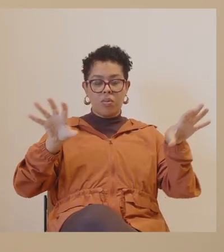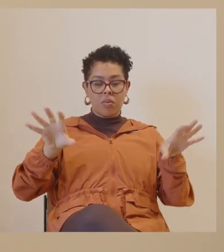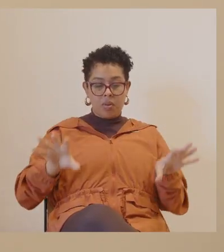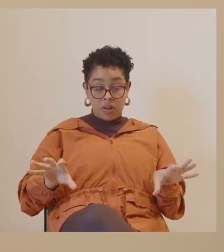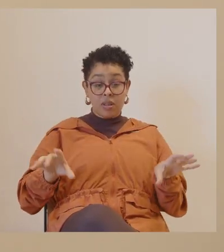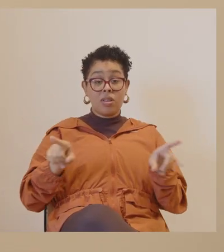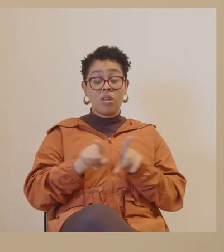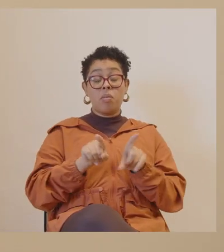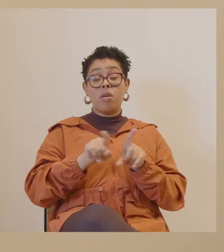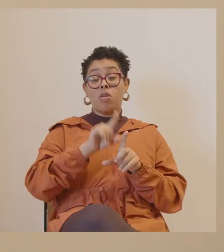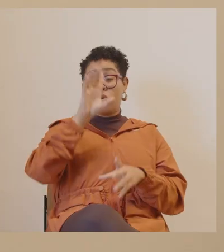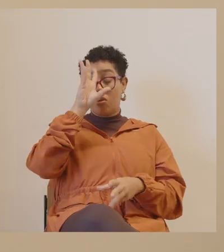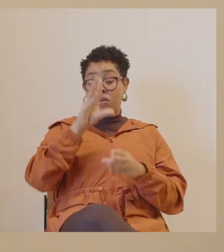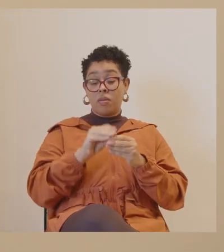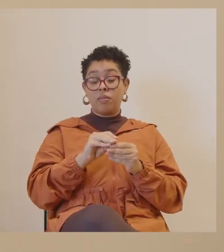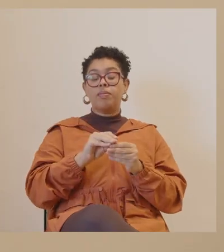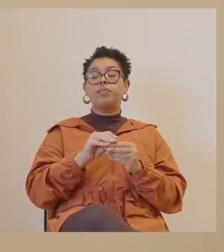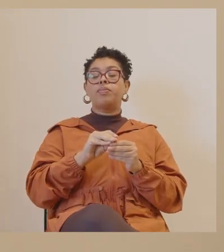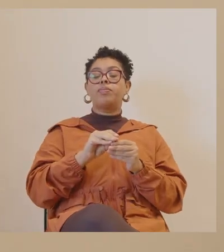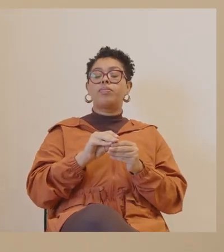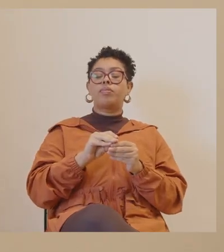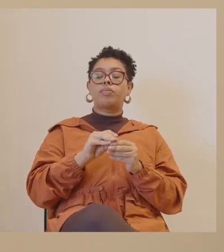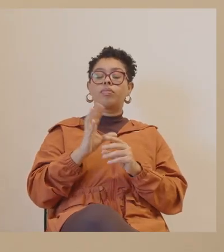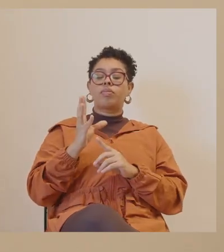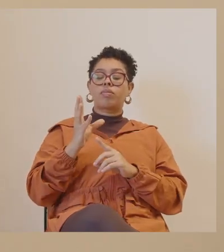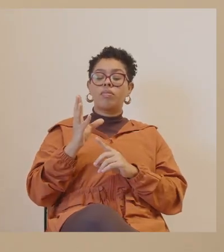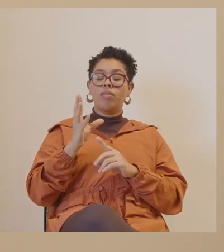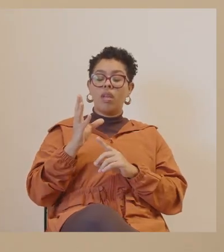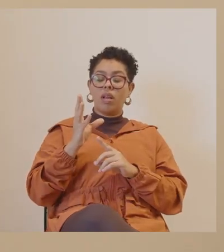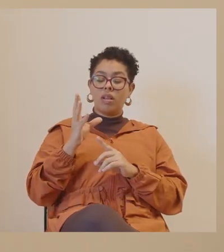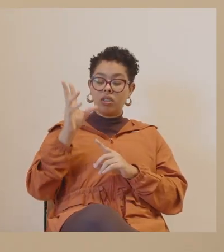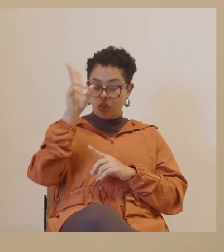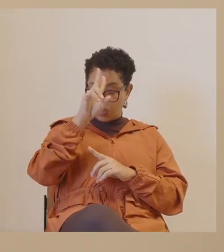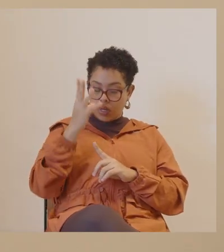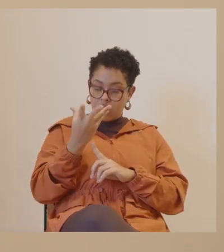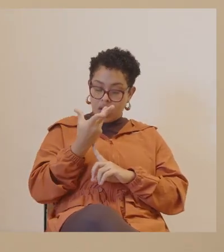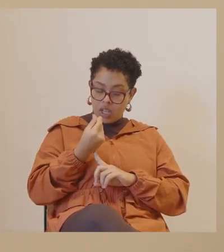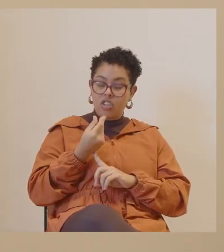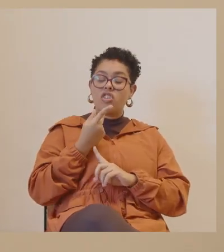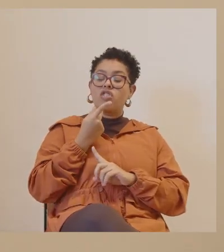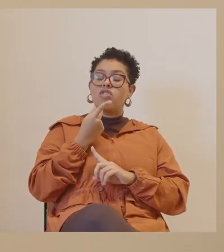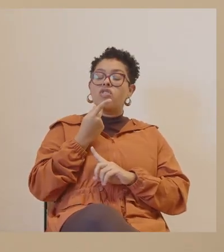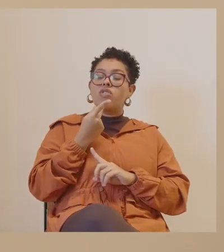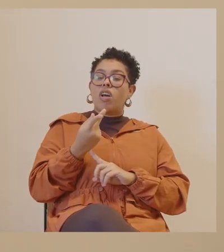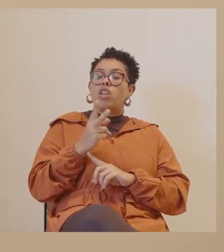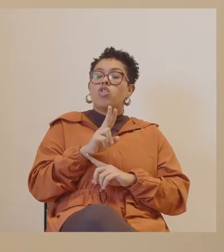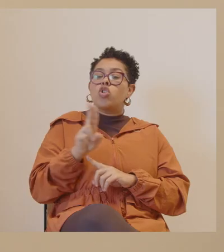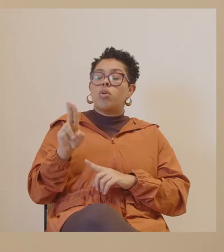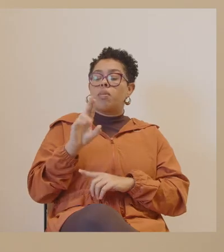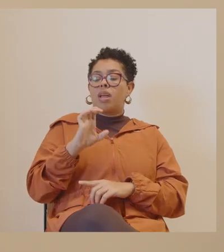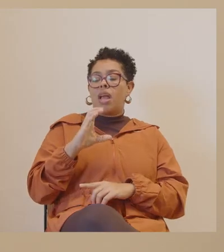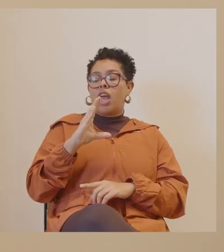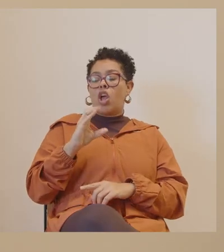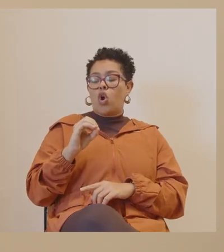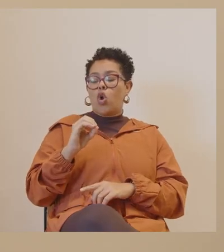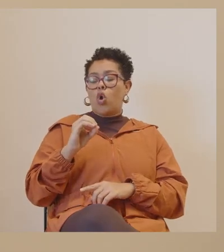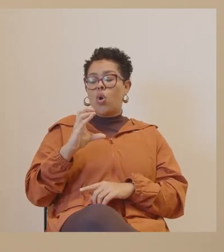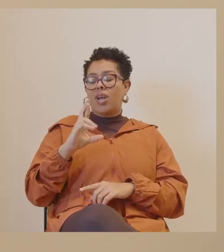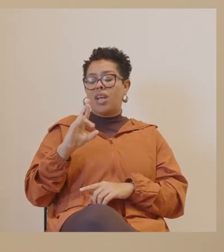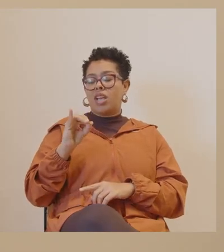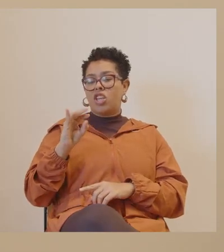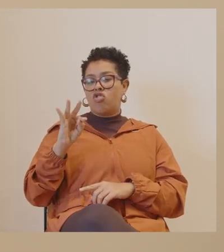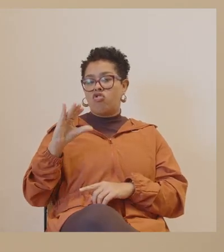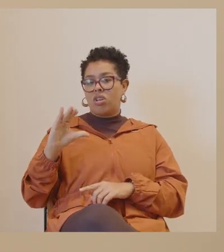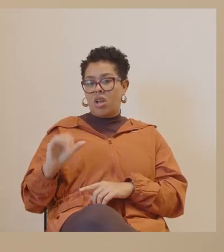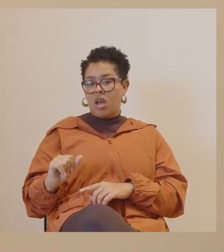e numa leitura que, no campo da história da arte, a gente chama de ecocrítica, a gente pode entender as apropriações que esse